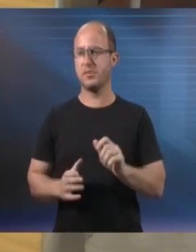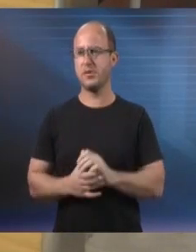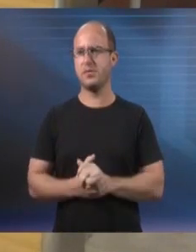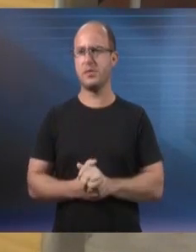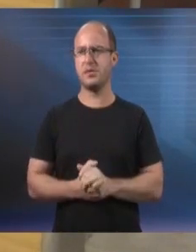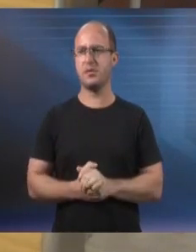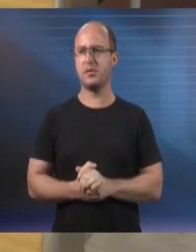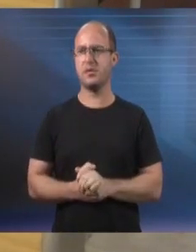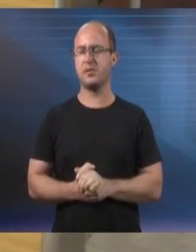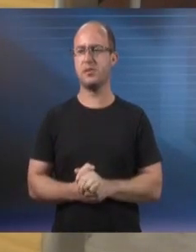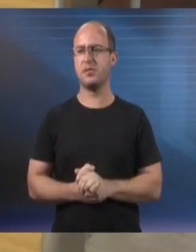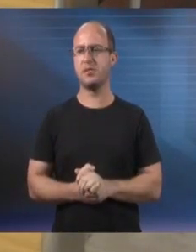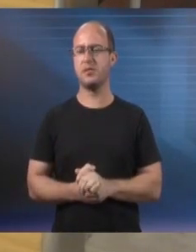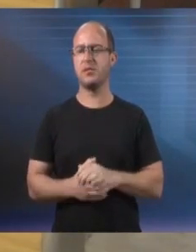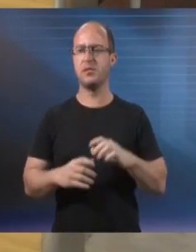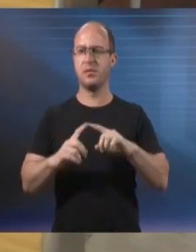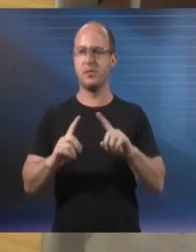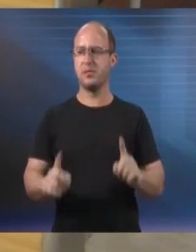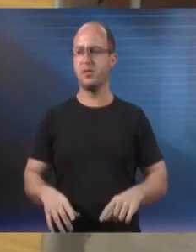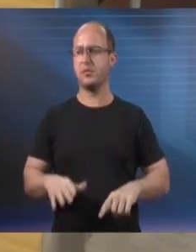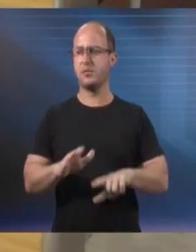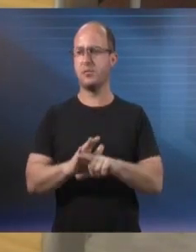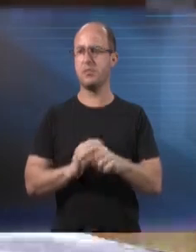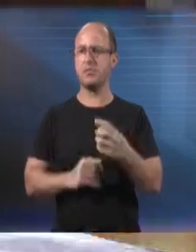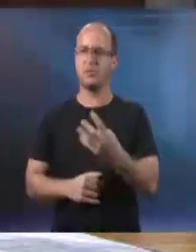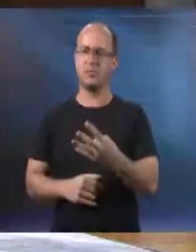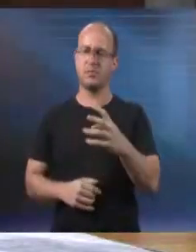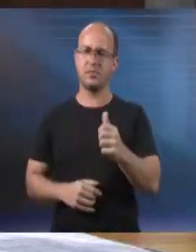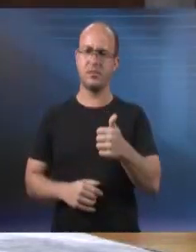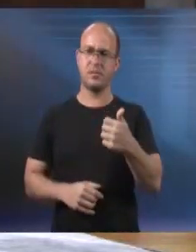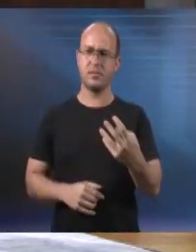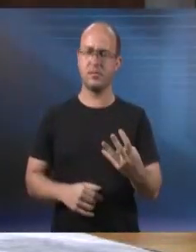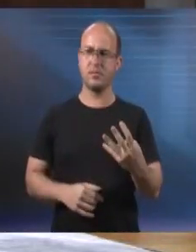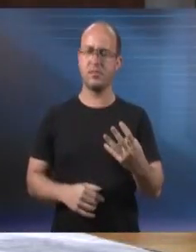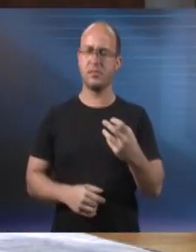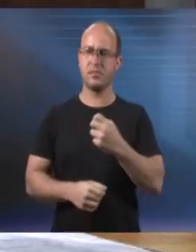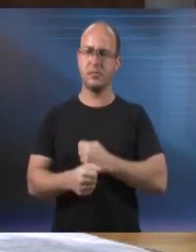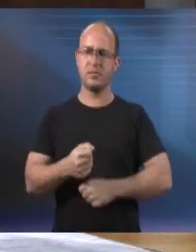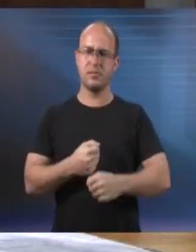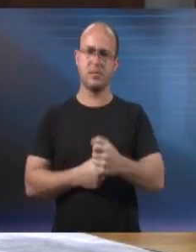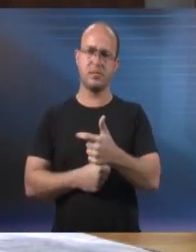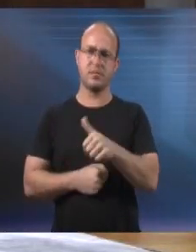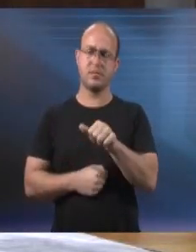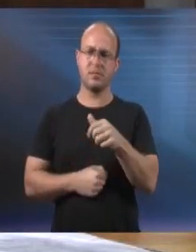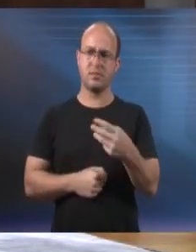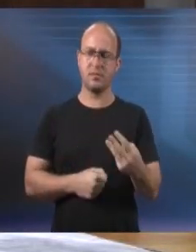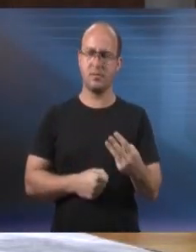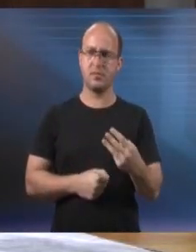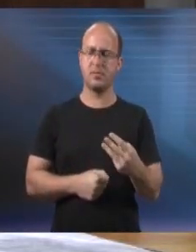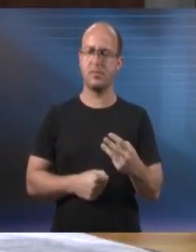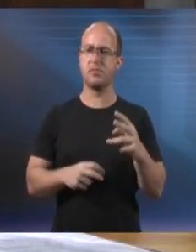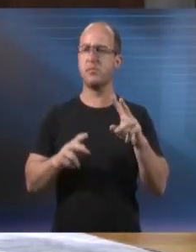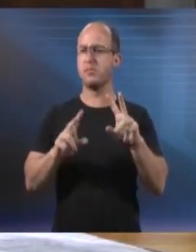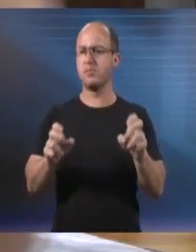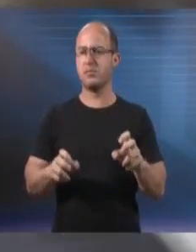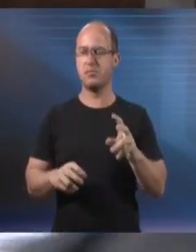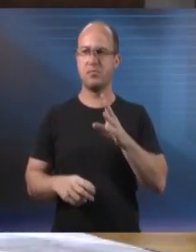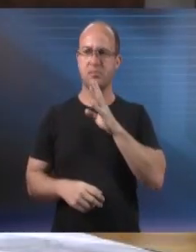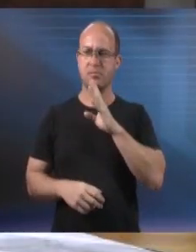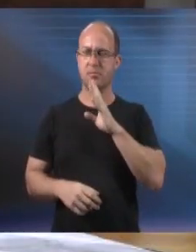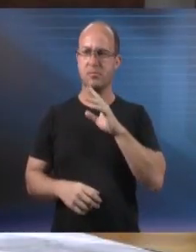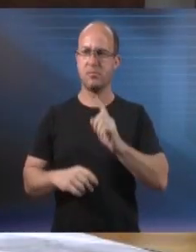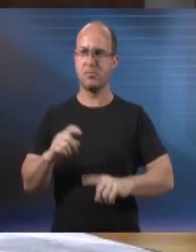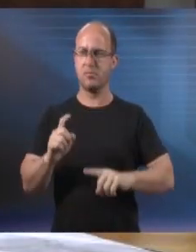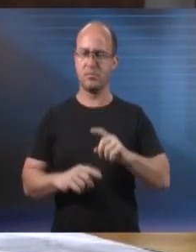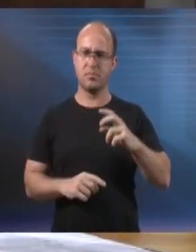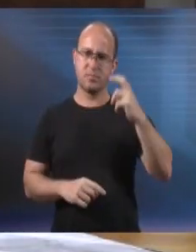seguinte. Projeto de lei número 414, de 2023. Assunto: reconhece como